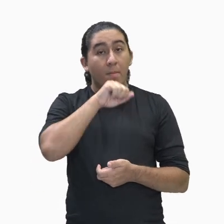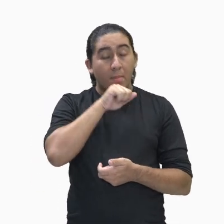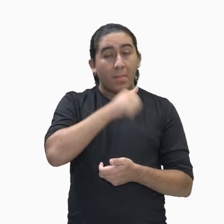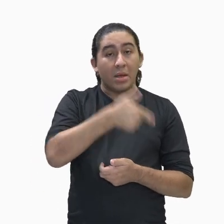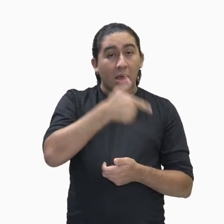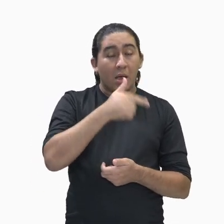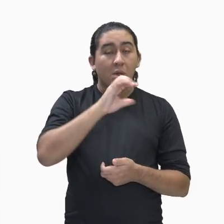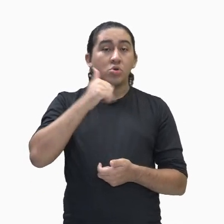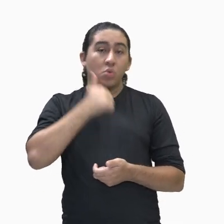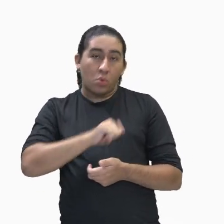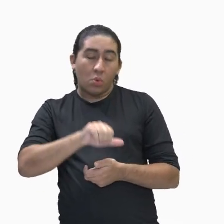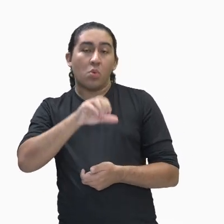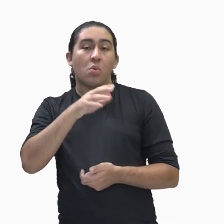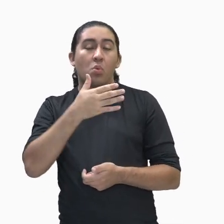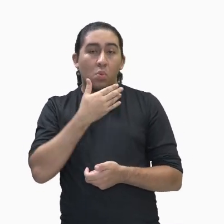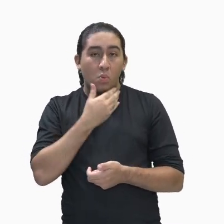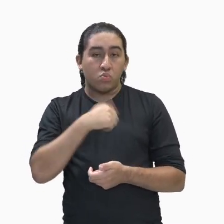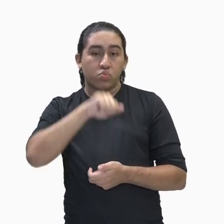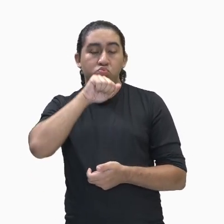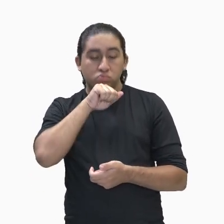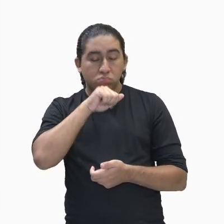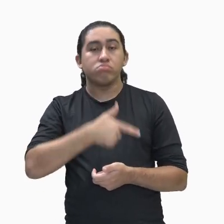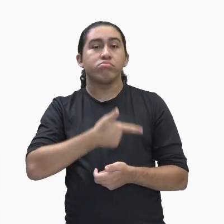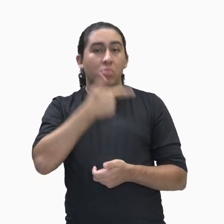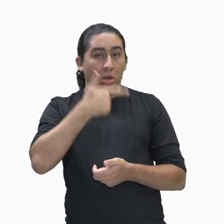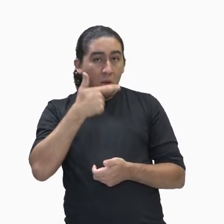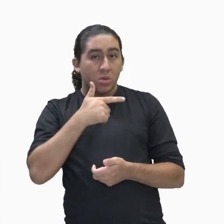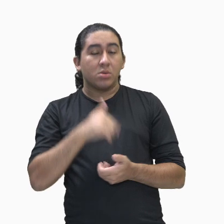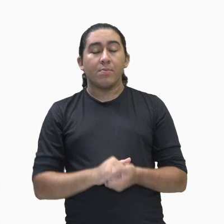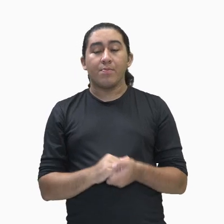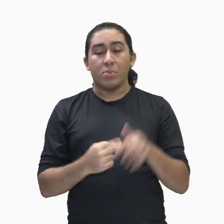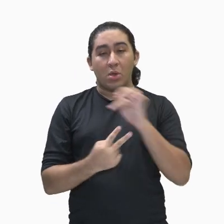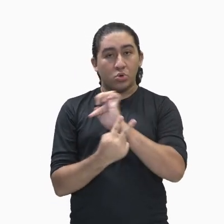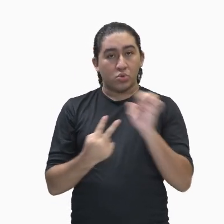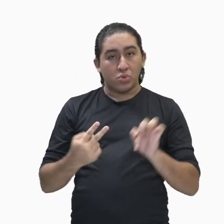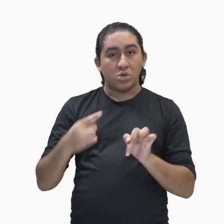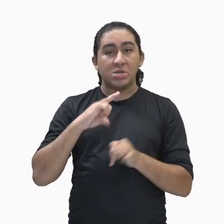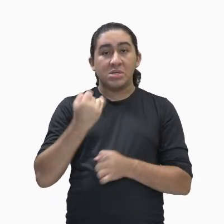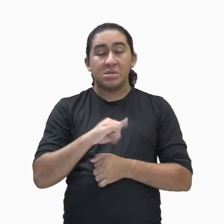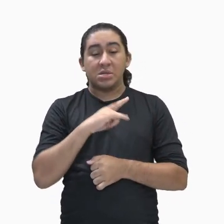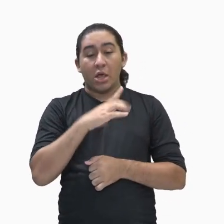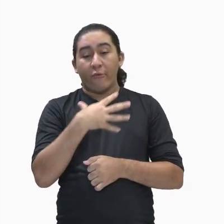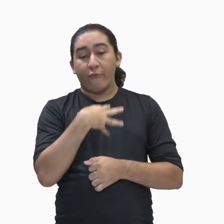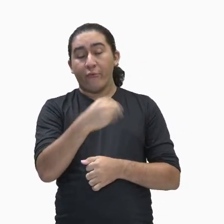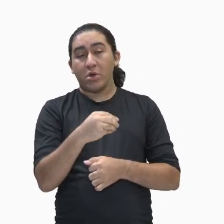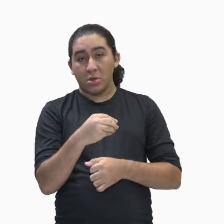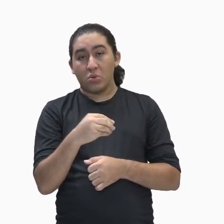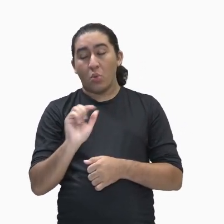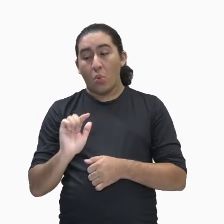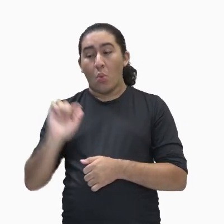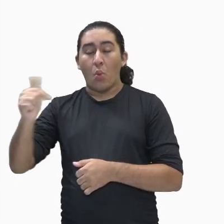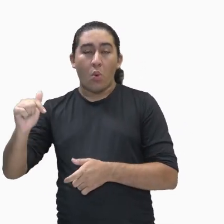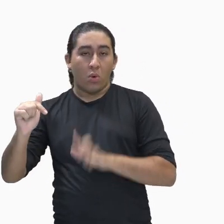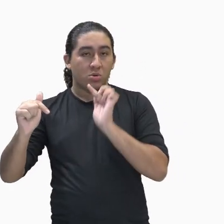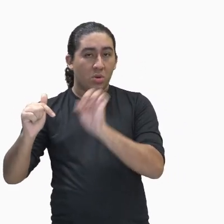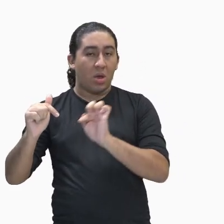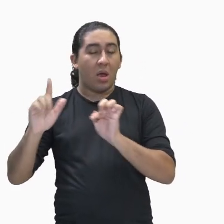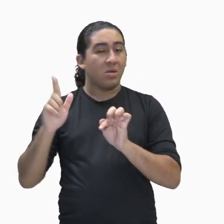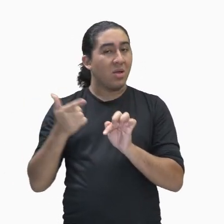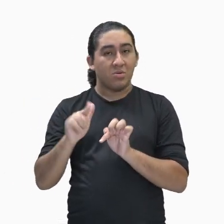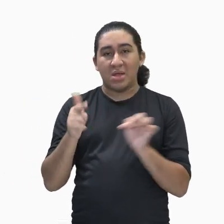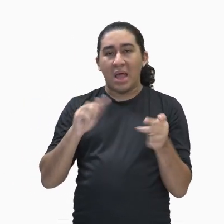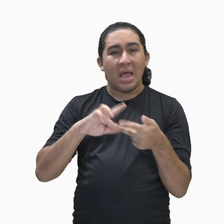palavra sister você já sabe que significa irmã, não é? Quando eu coloquei o step na frente, qual o significado que tem?